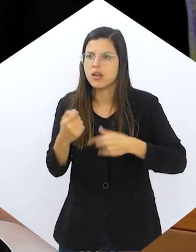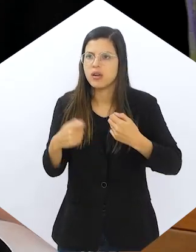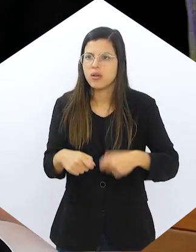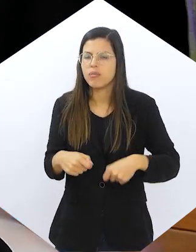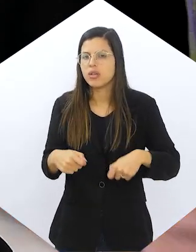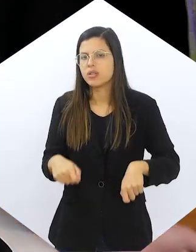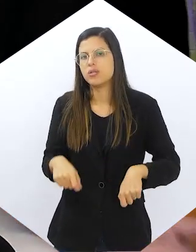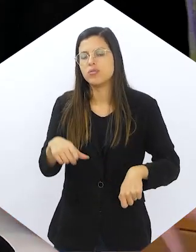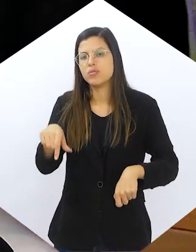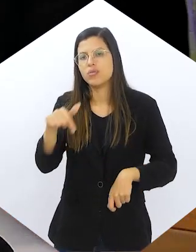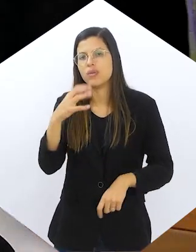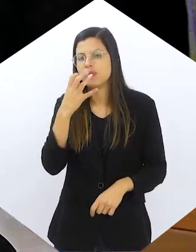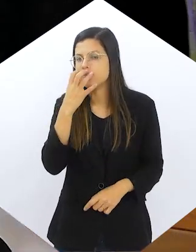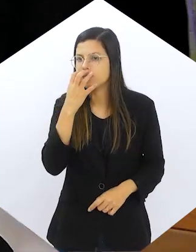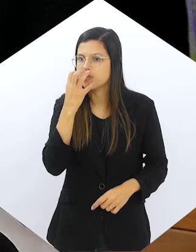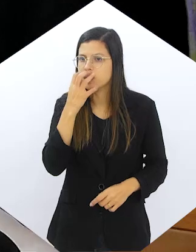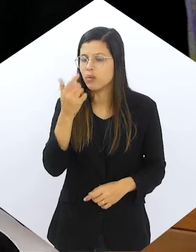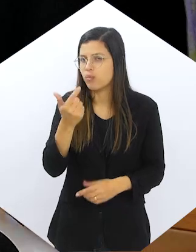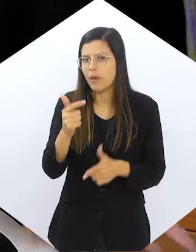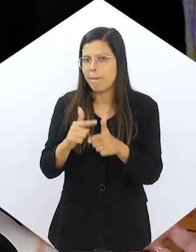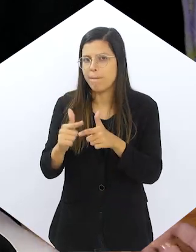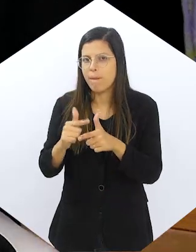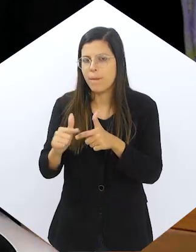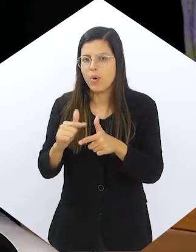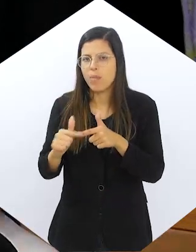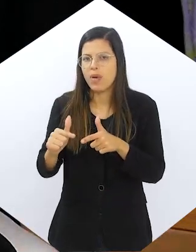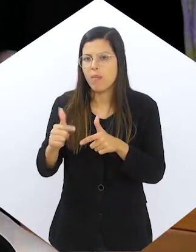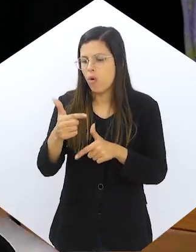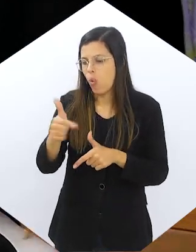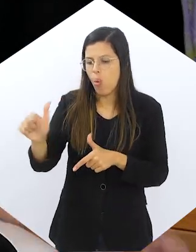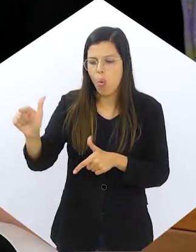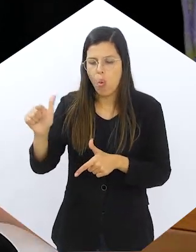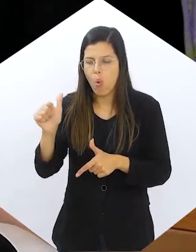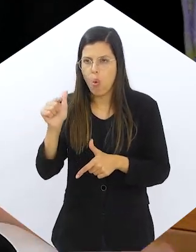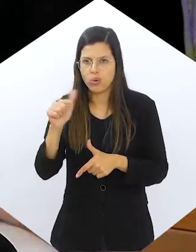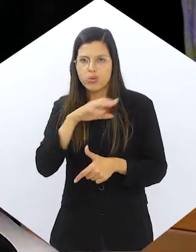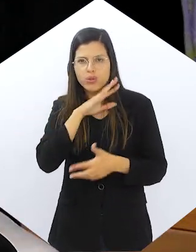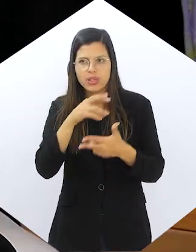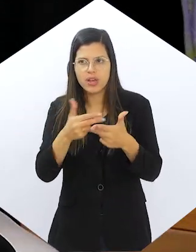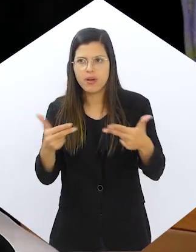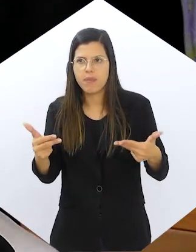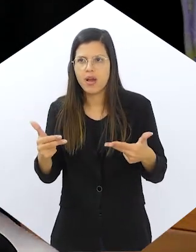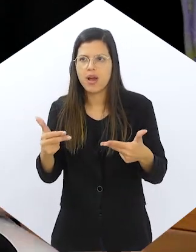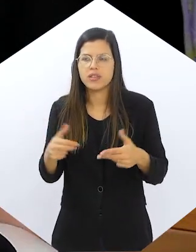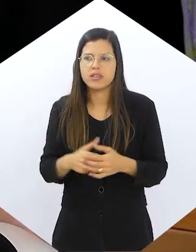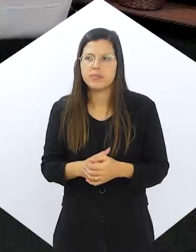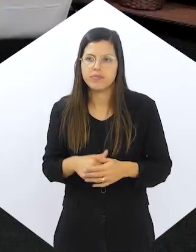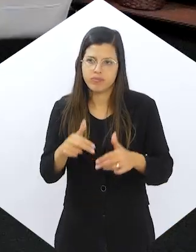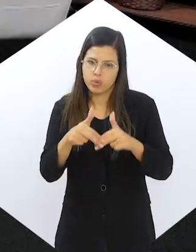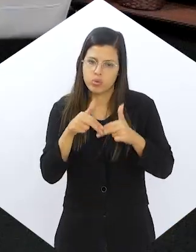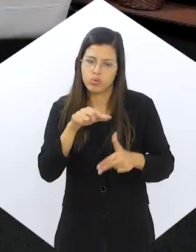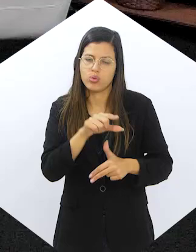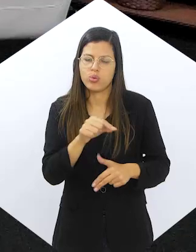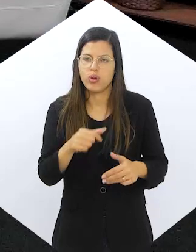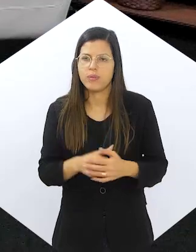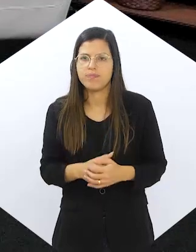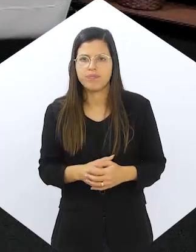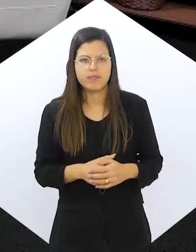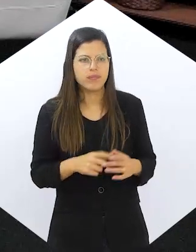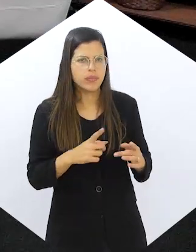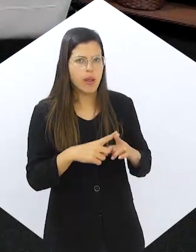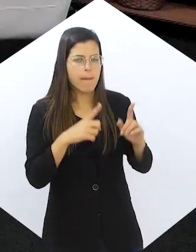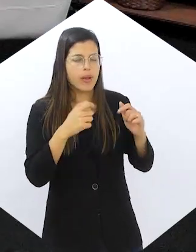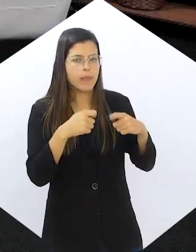tenha problema com outros cães, ou com criança, ou que me traga problema. E por isso o Golden. Agora, é necessário